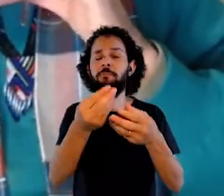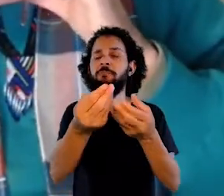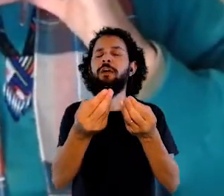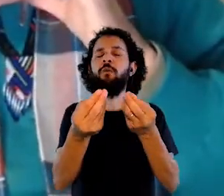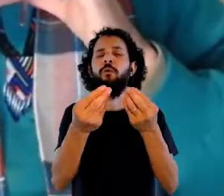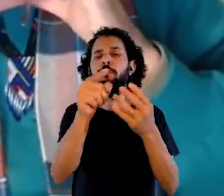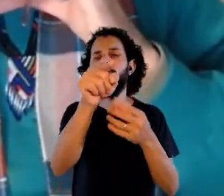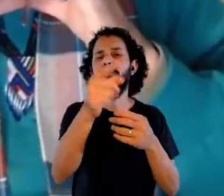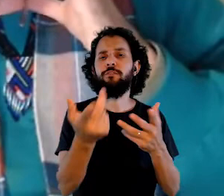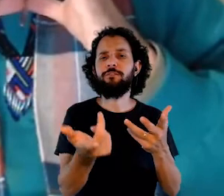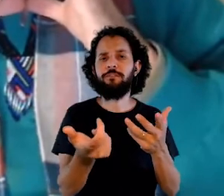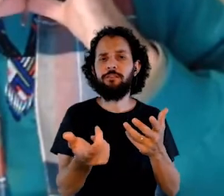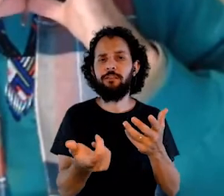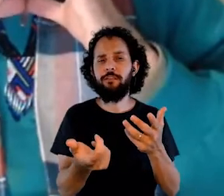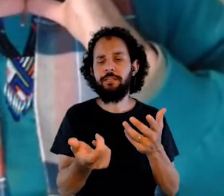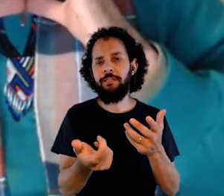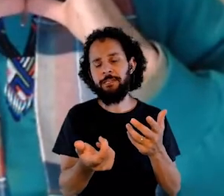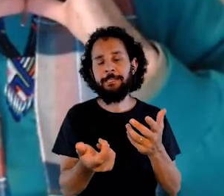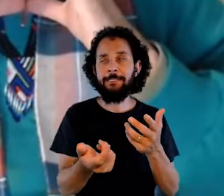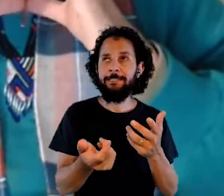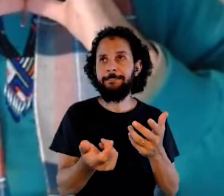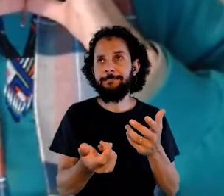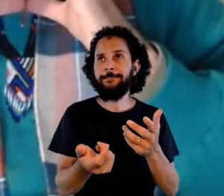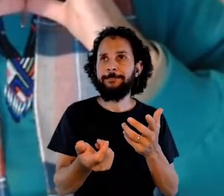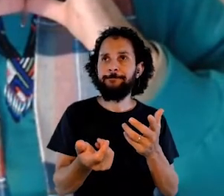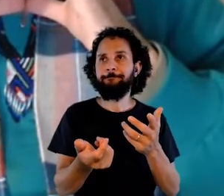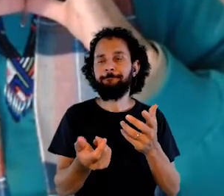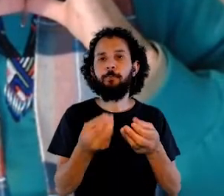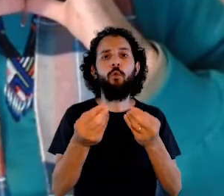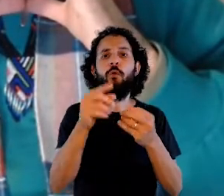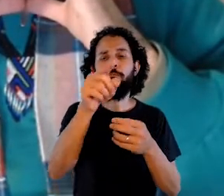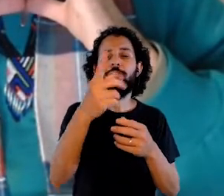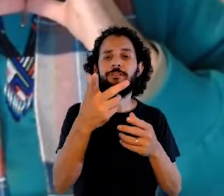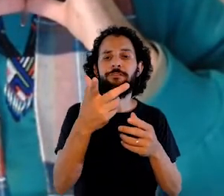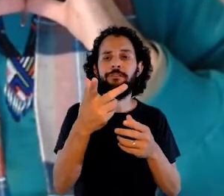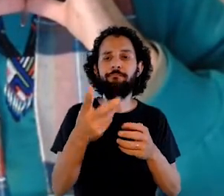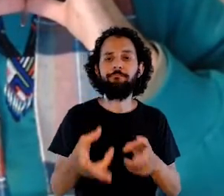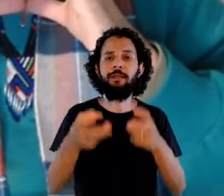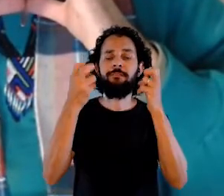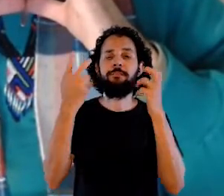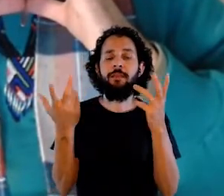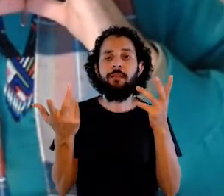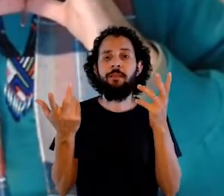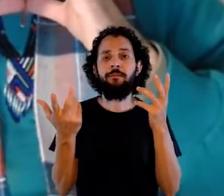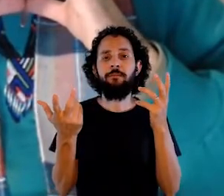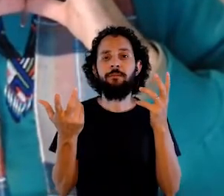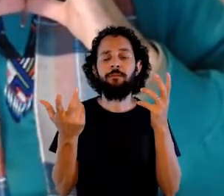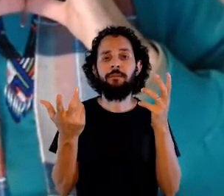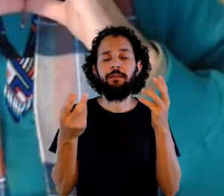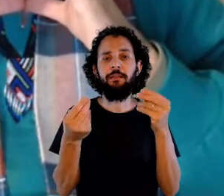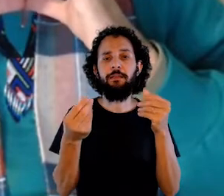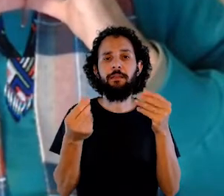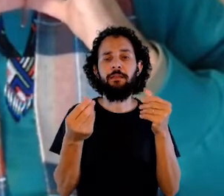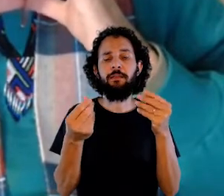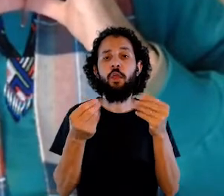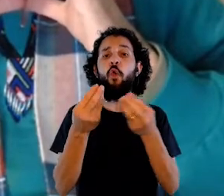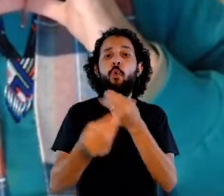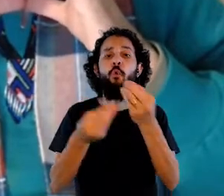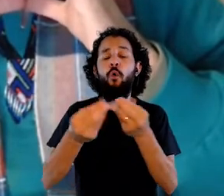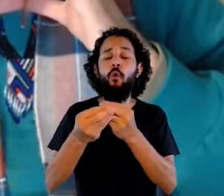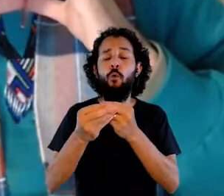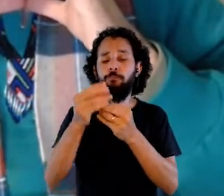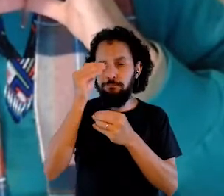você, como você vislumbra, assim, né? Como que o conhecimento do xamanismo